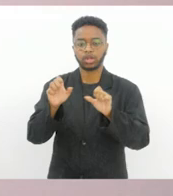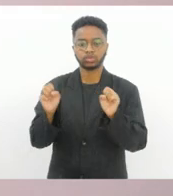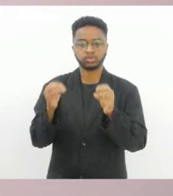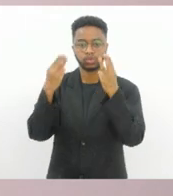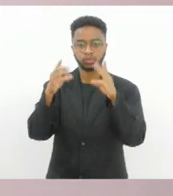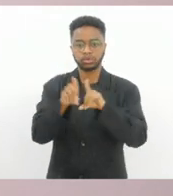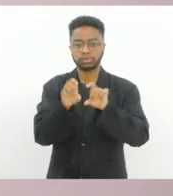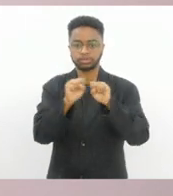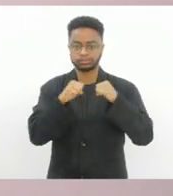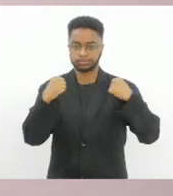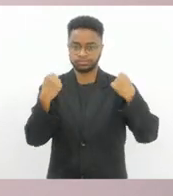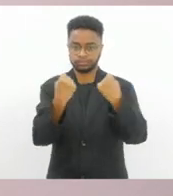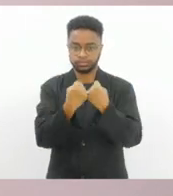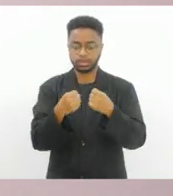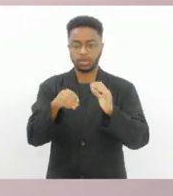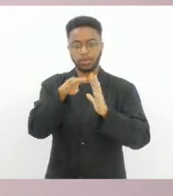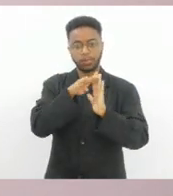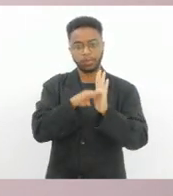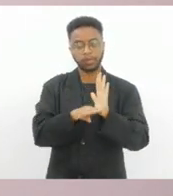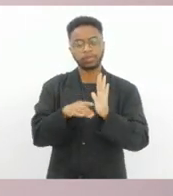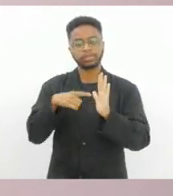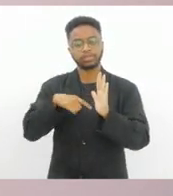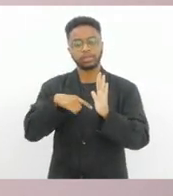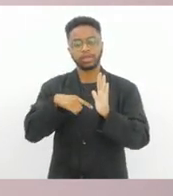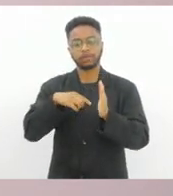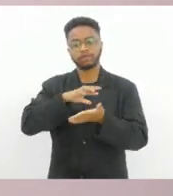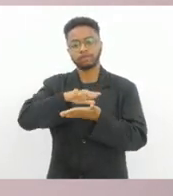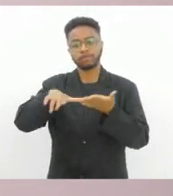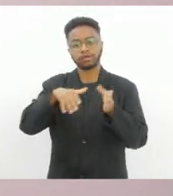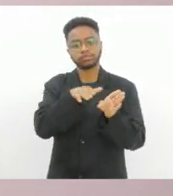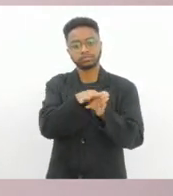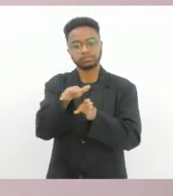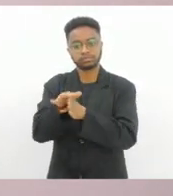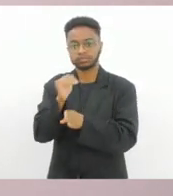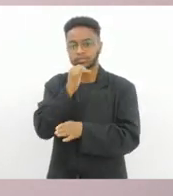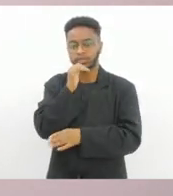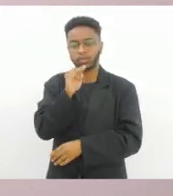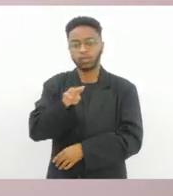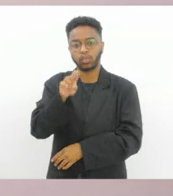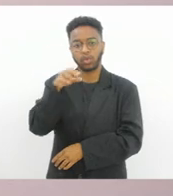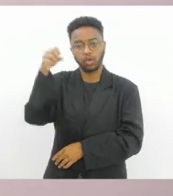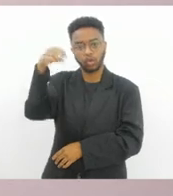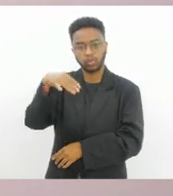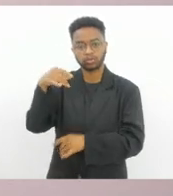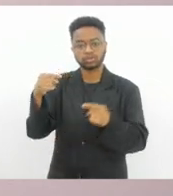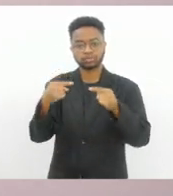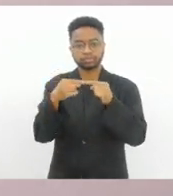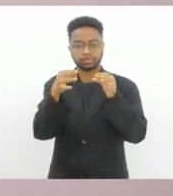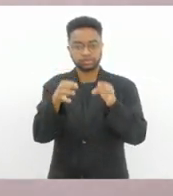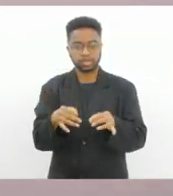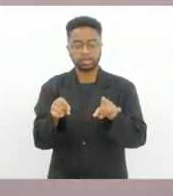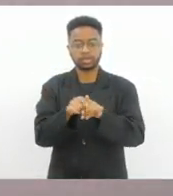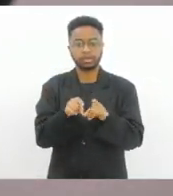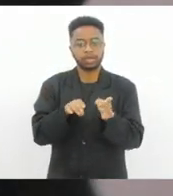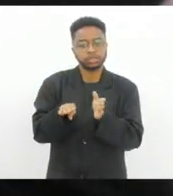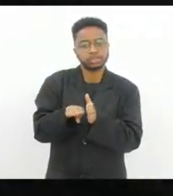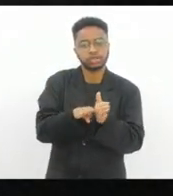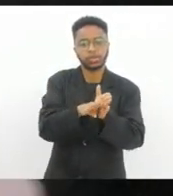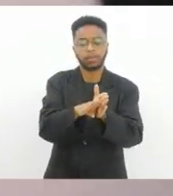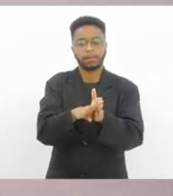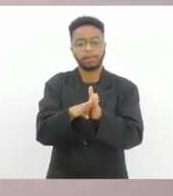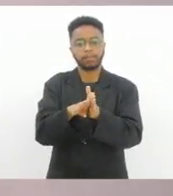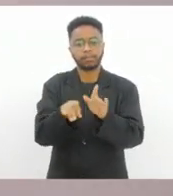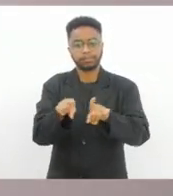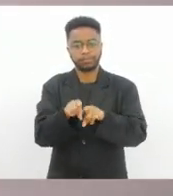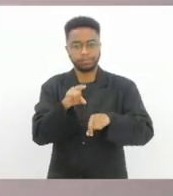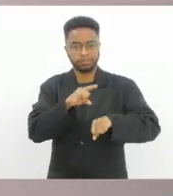estádios. O protocolo inclui uma série de recomendações, como o uso de iluminação adequada em estacionamentos e banheiros,